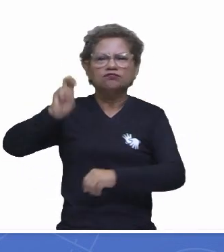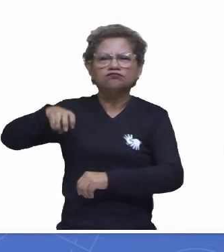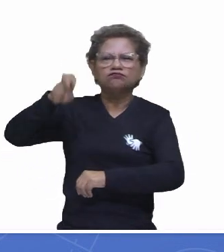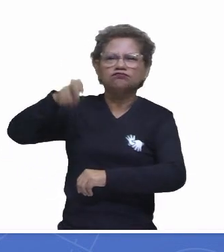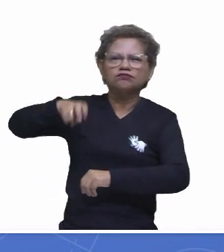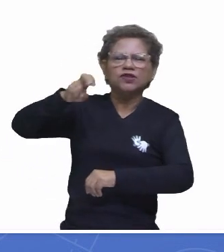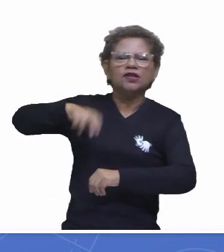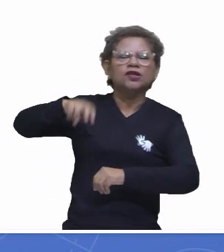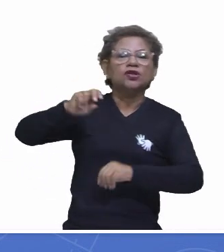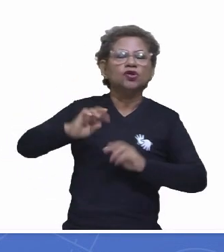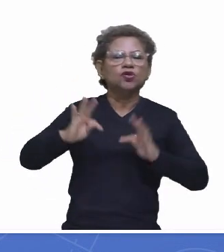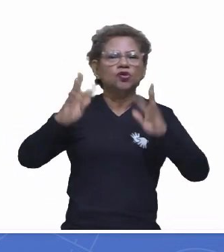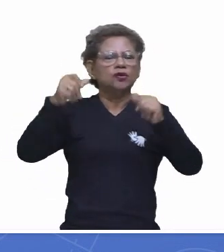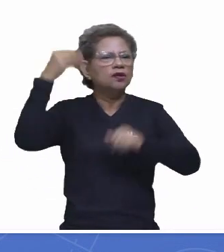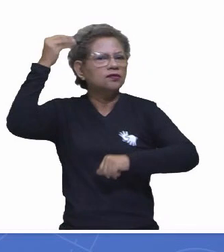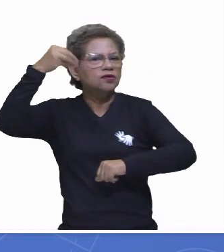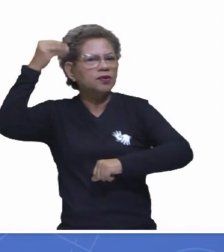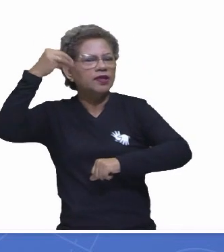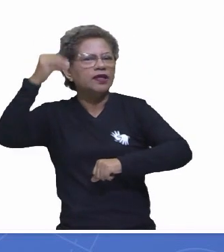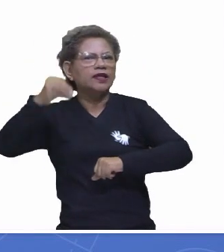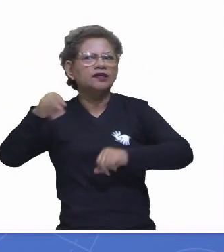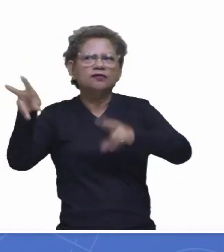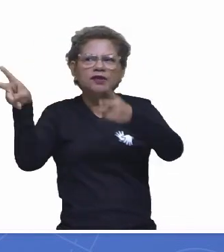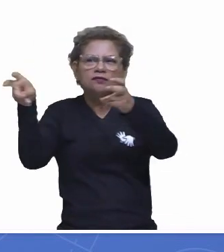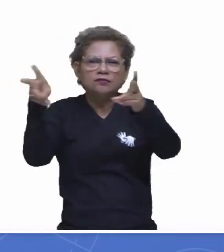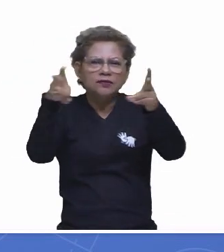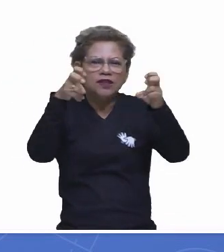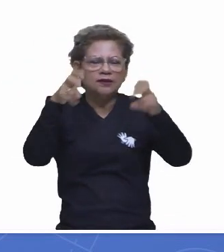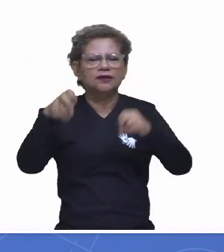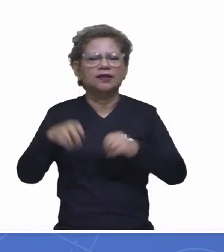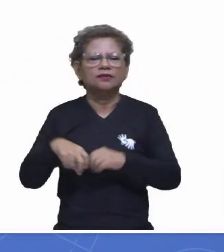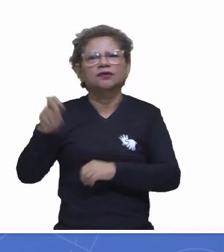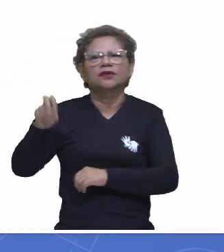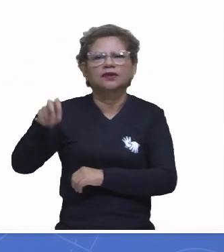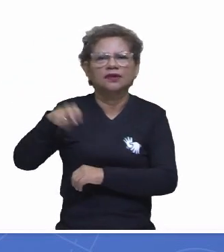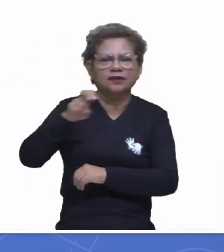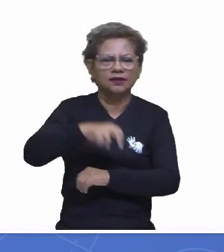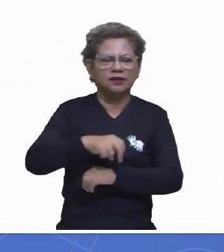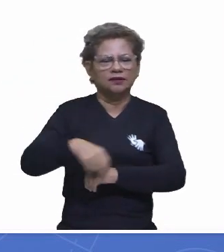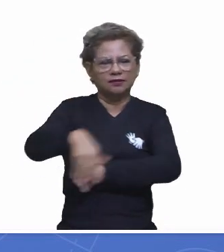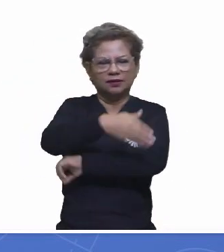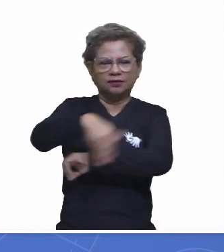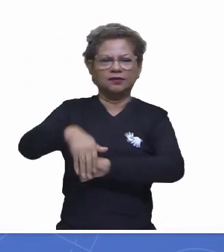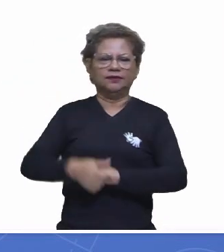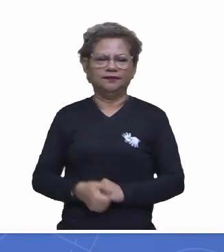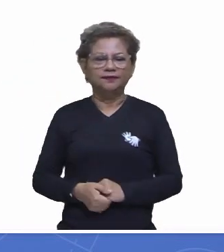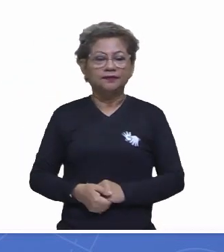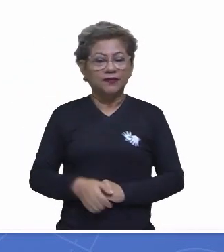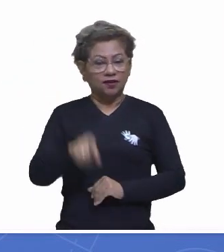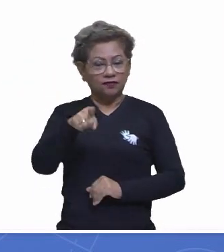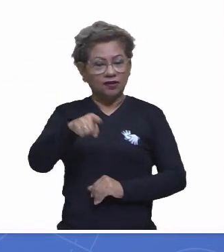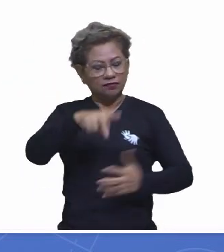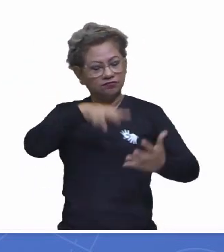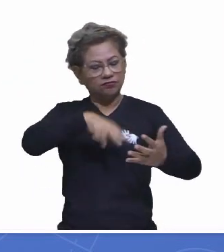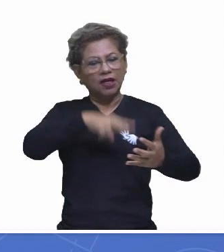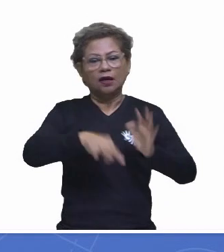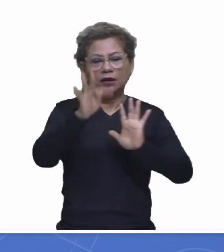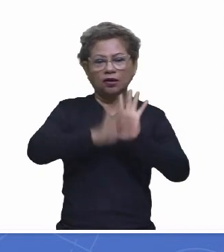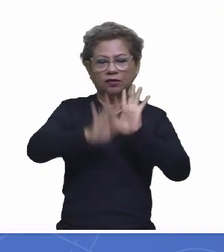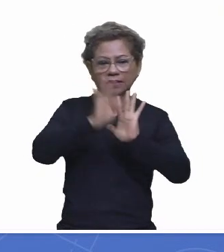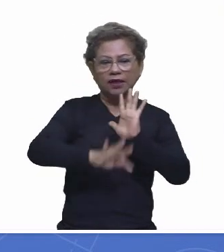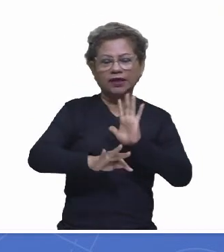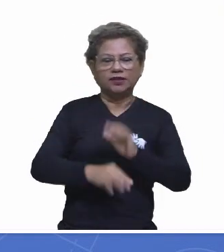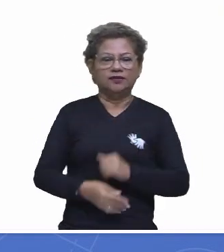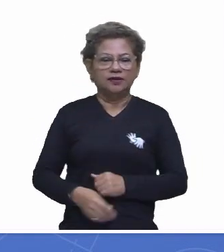sua própria experiência. Certo? Vamos observar o que os nossos alunos responderam. Então, observando aí lá no chat, a